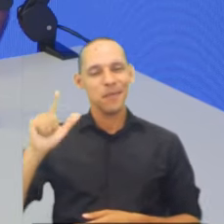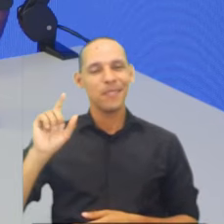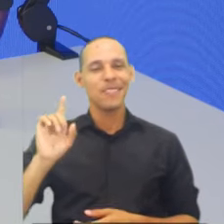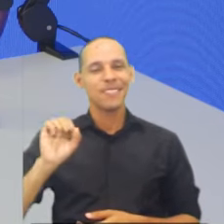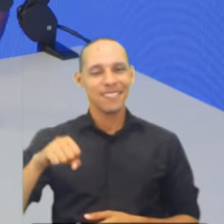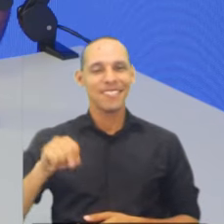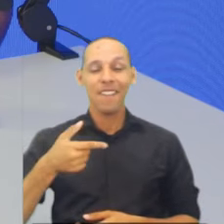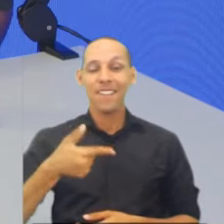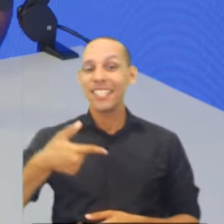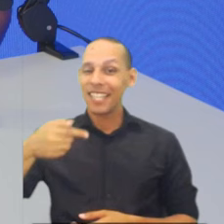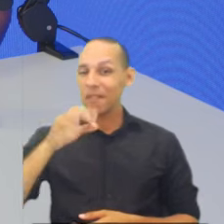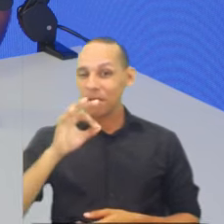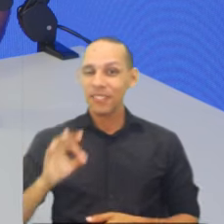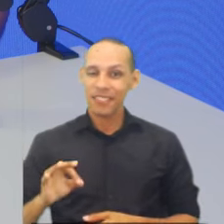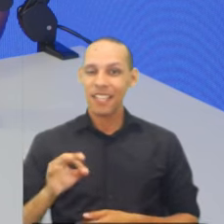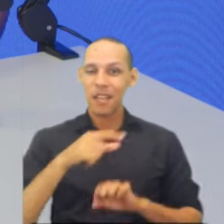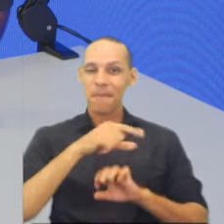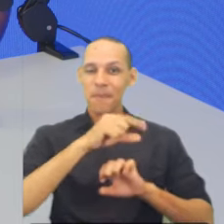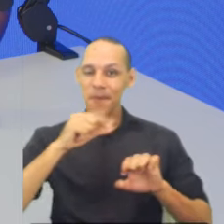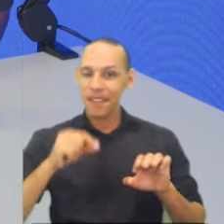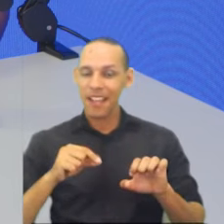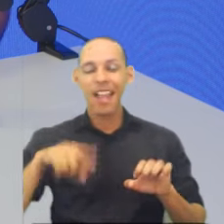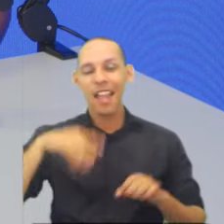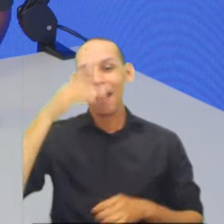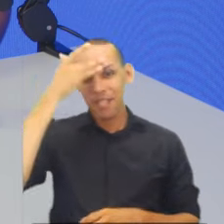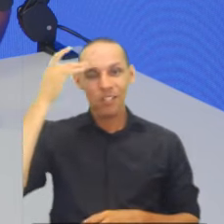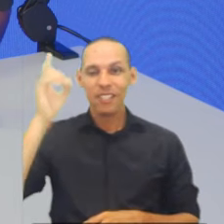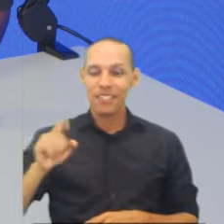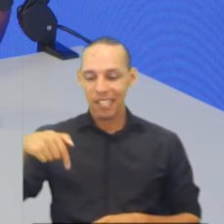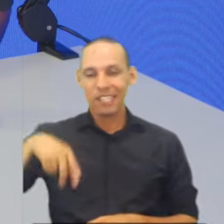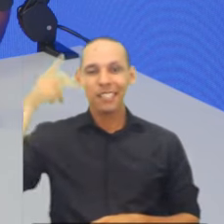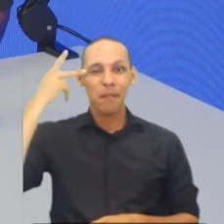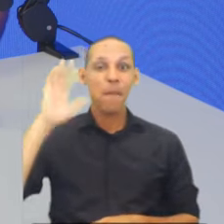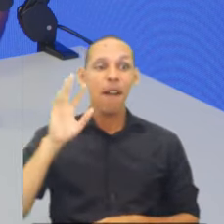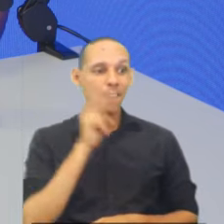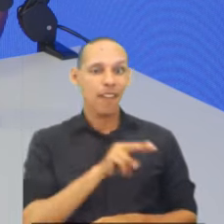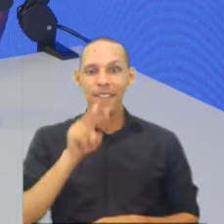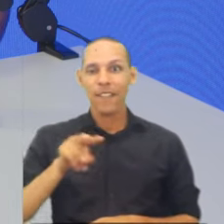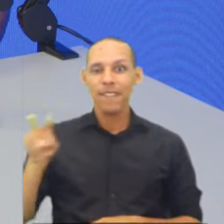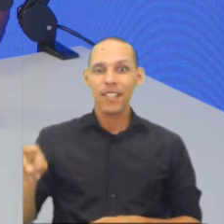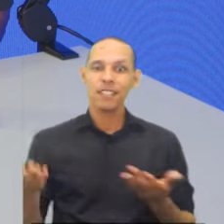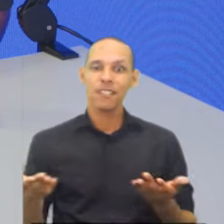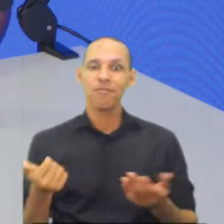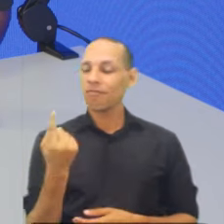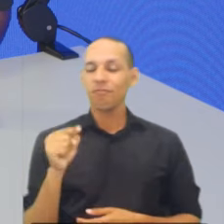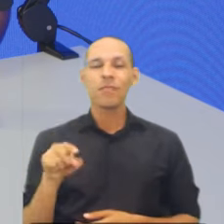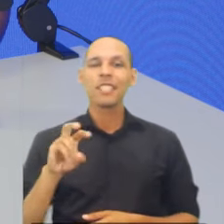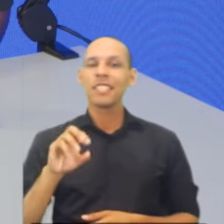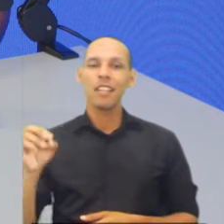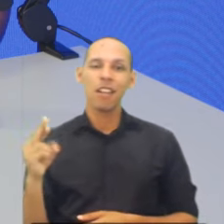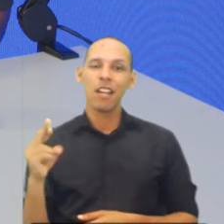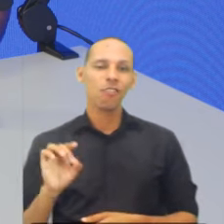opção 27 por dos empreendedores de São Paulo São pessoas com deficiência só que quando a gente olha para eles não ganham mais do que r$